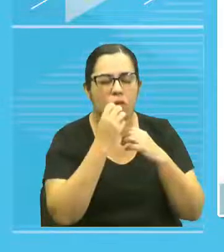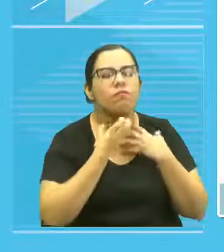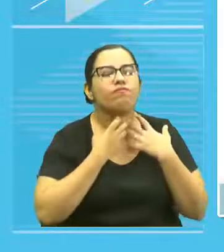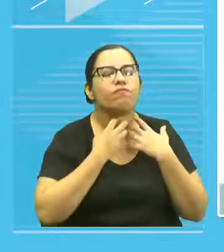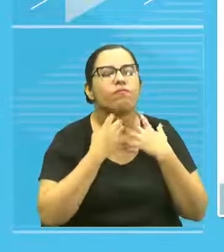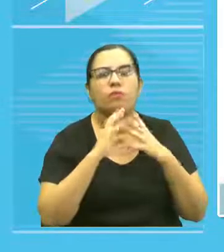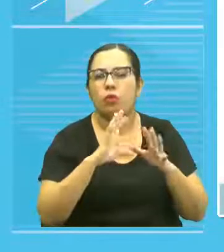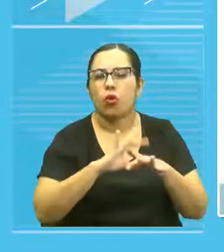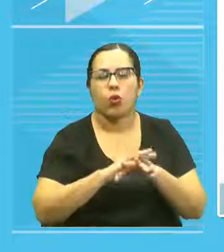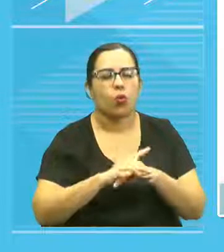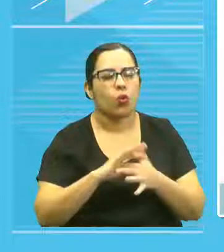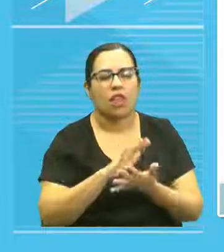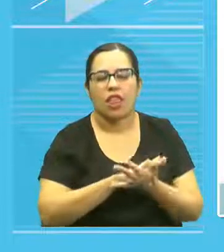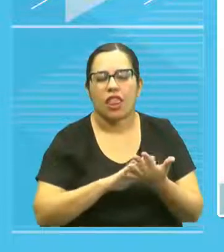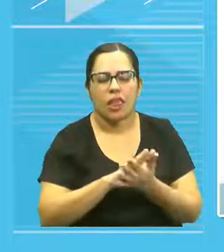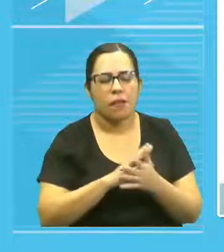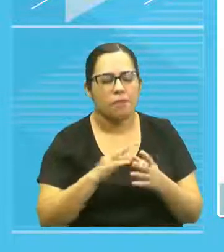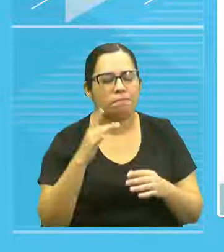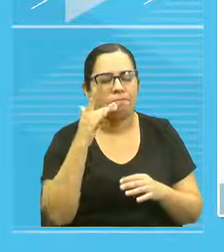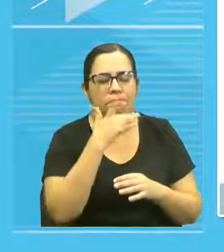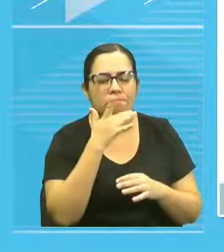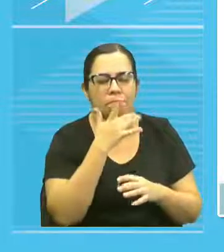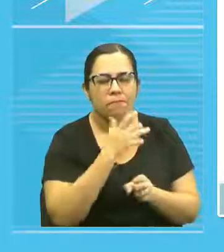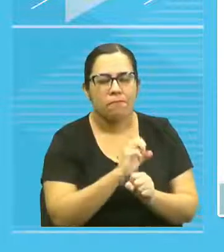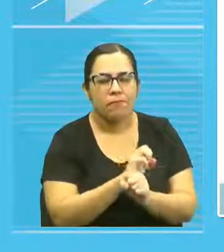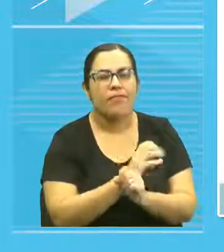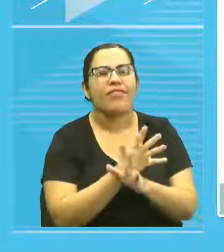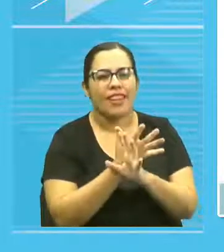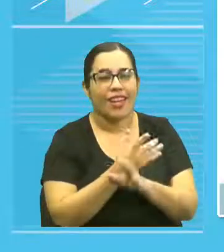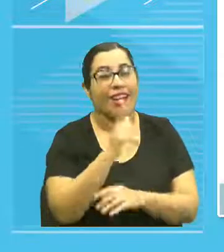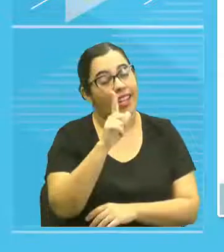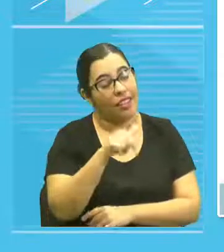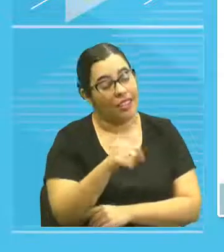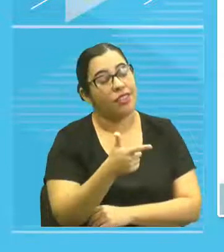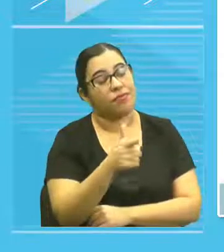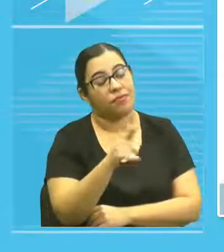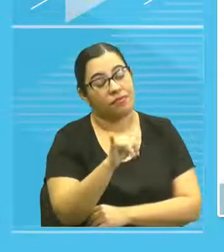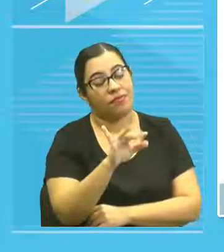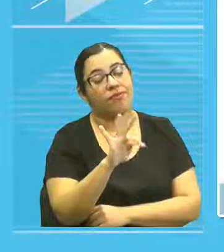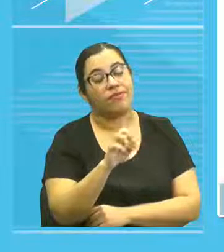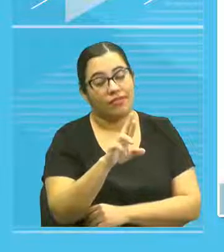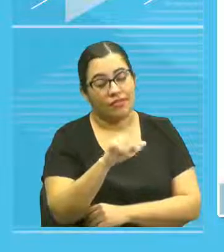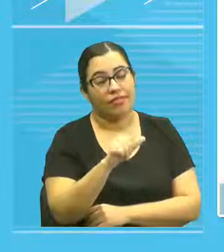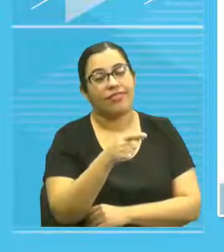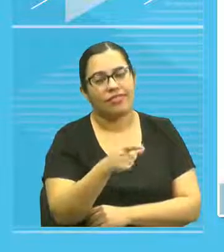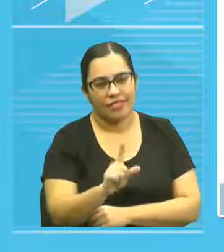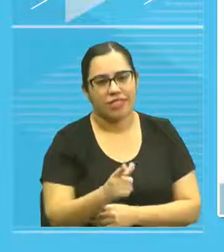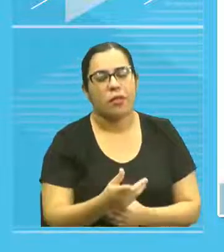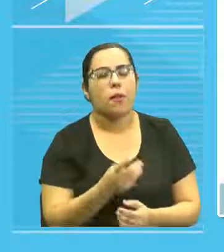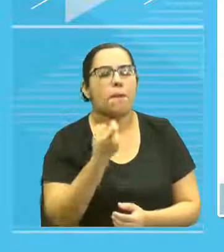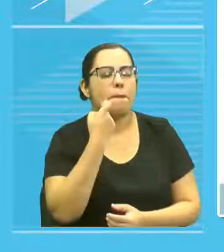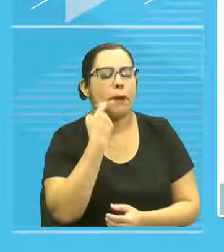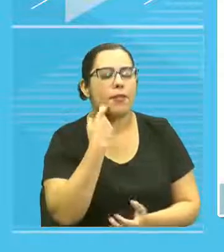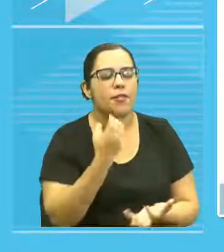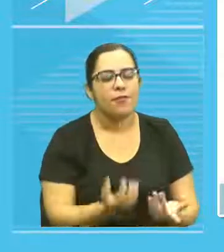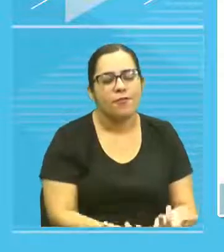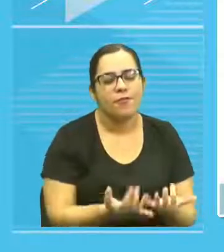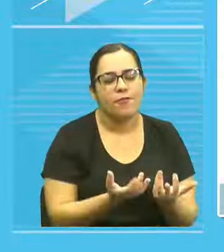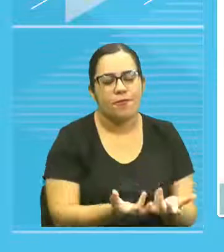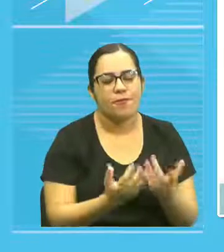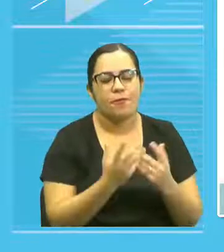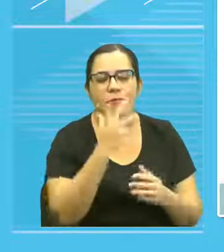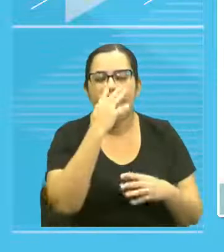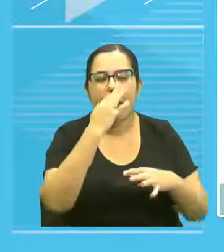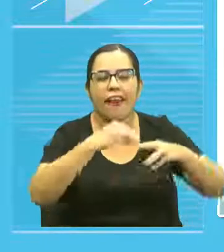sequinho então é amigo aí é uma liberação também peixe frito feito farofa